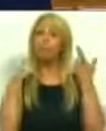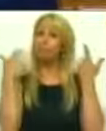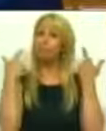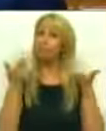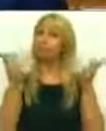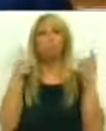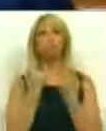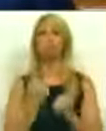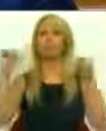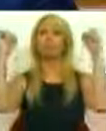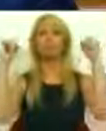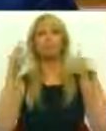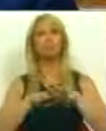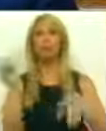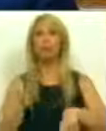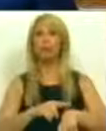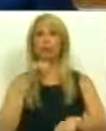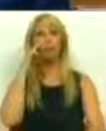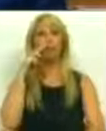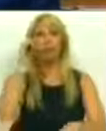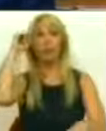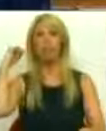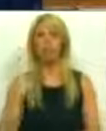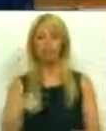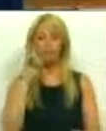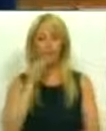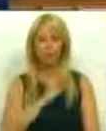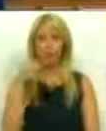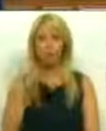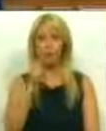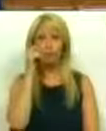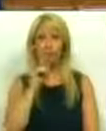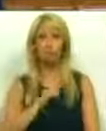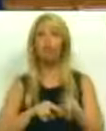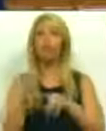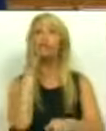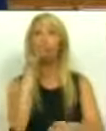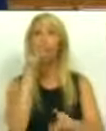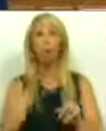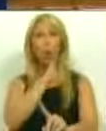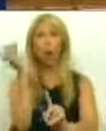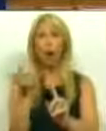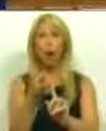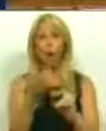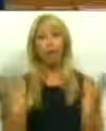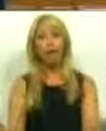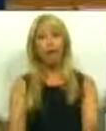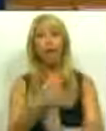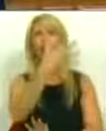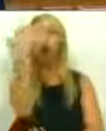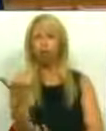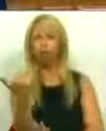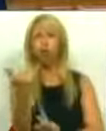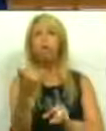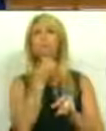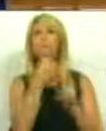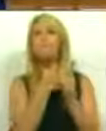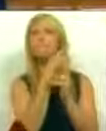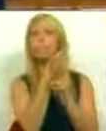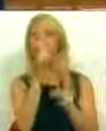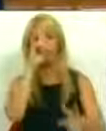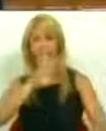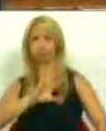emancipação ou sobreviver a estes tempos difíceis. Muito bem. Senhora Presidente, Senhoras e Senhores Deputados, num ano é a segunda medida revolucionária